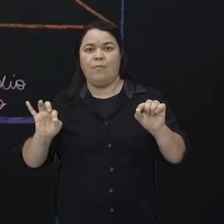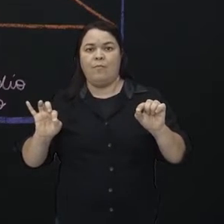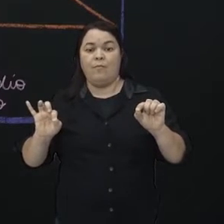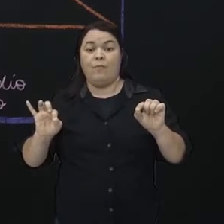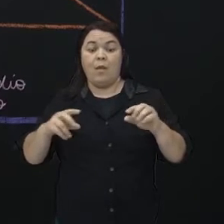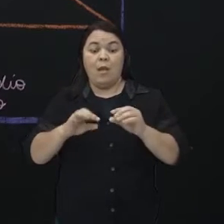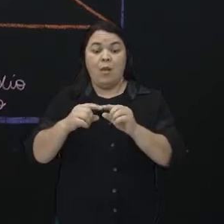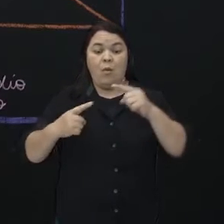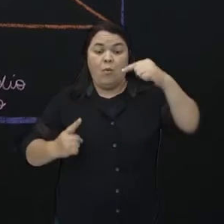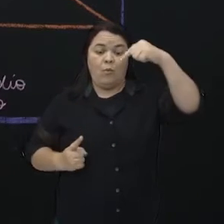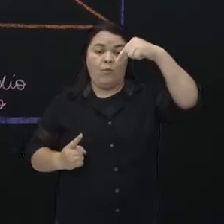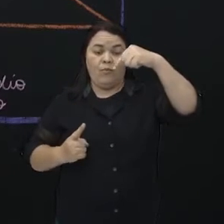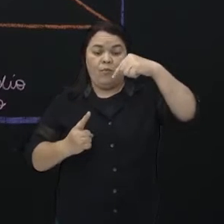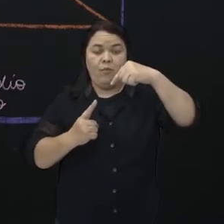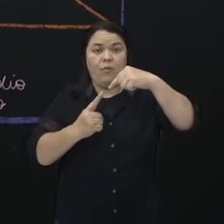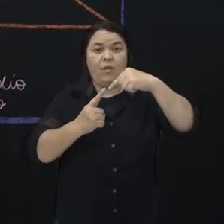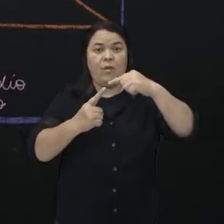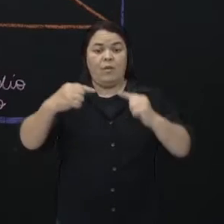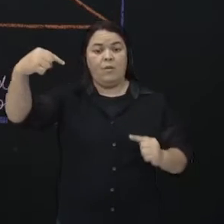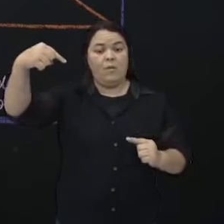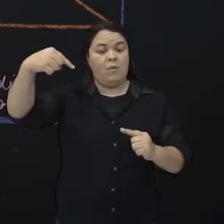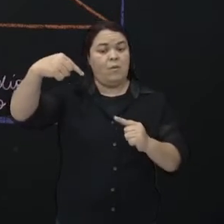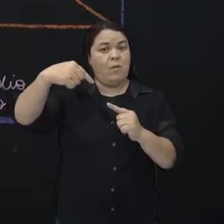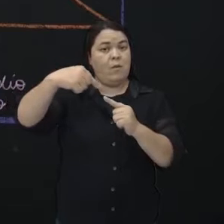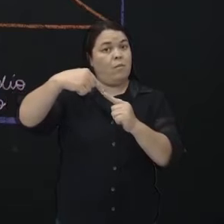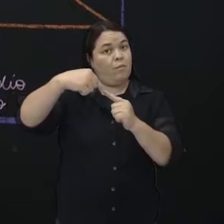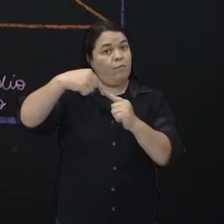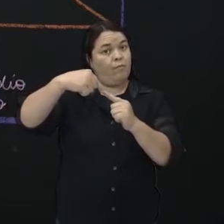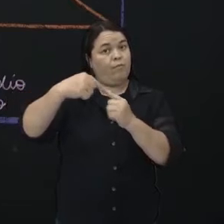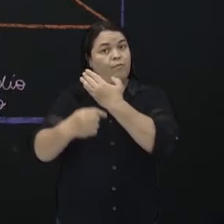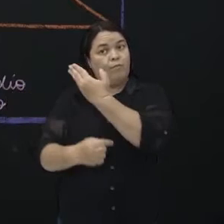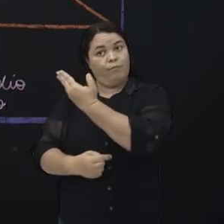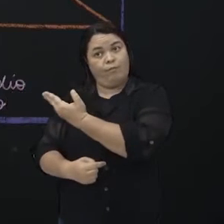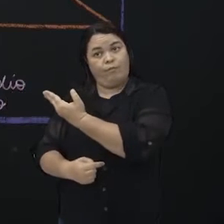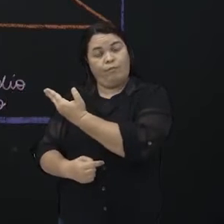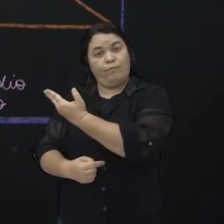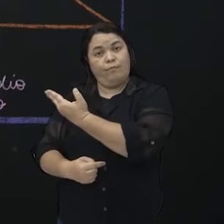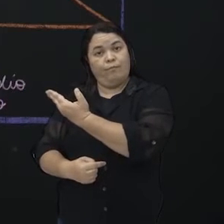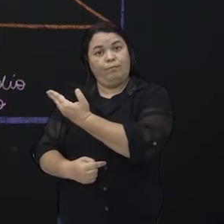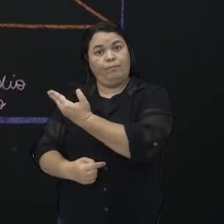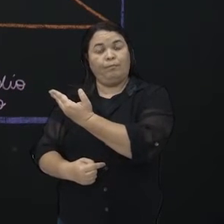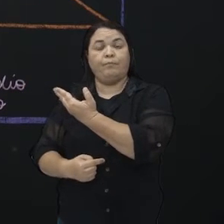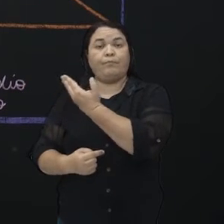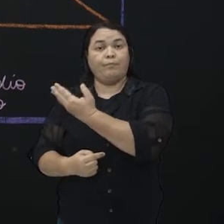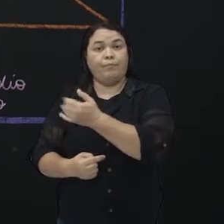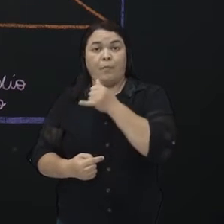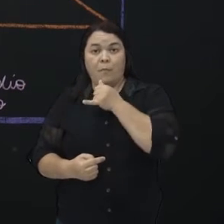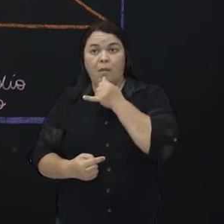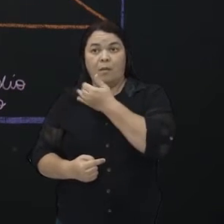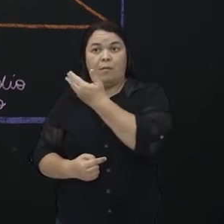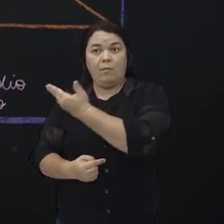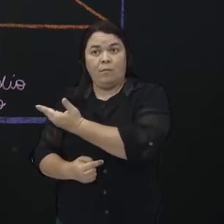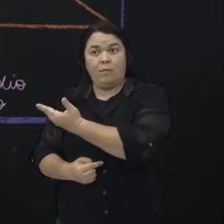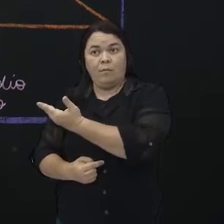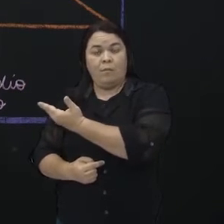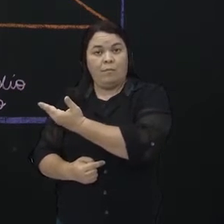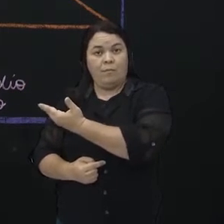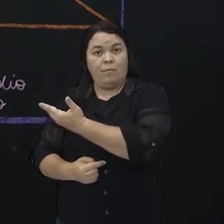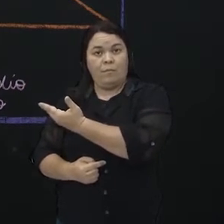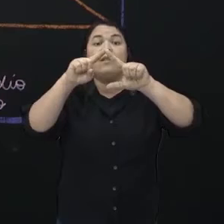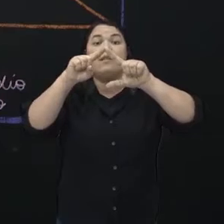do triângulo e outra extremidade no lado oposto. Aqui nesse caso nós temos então o segmento A e A1, A